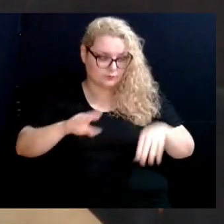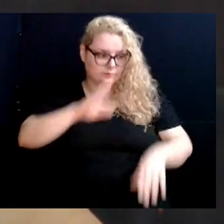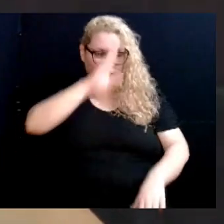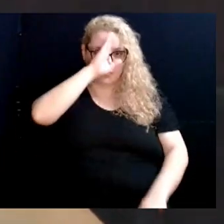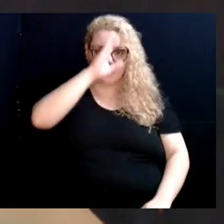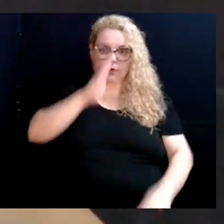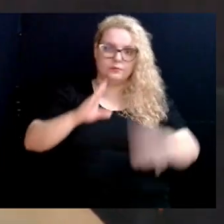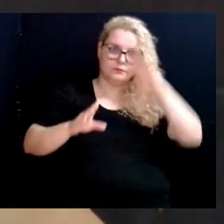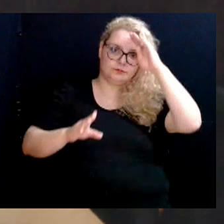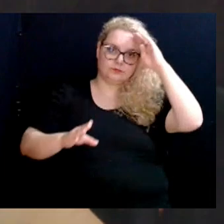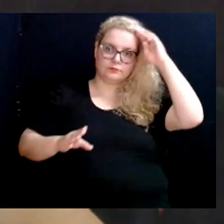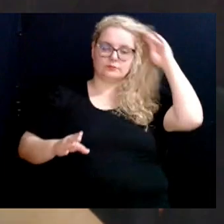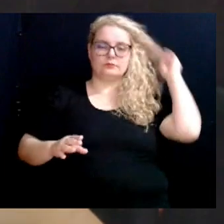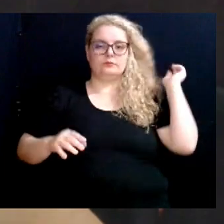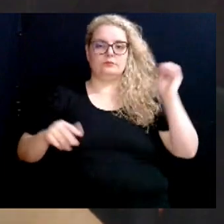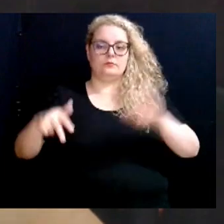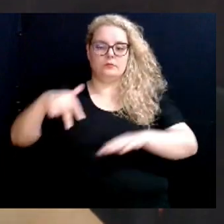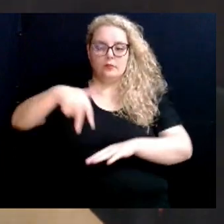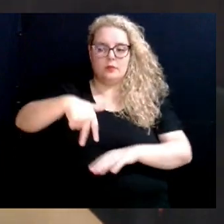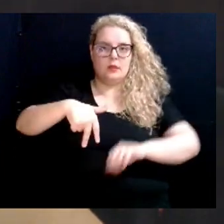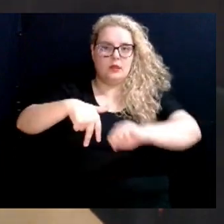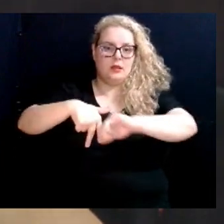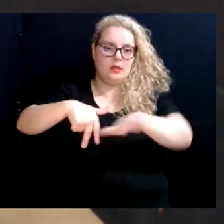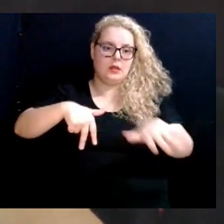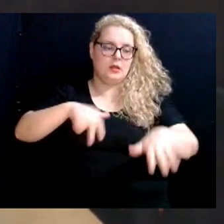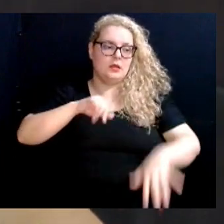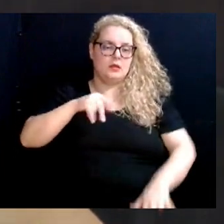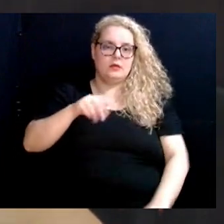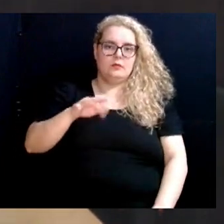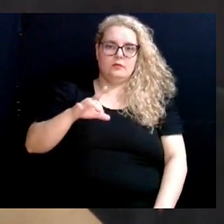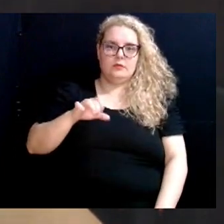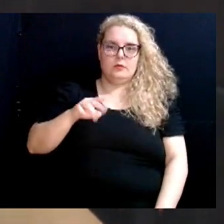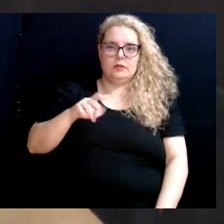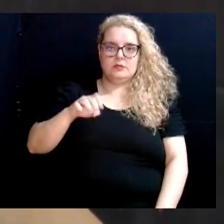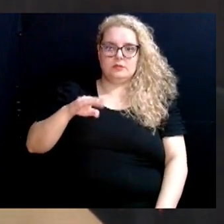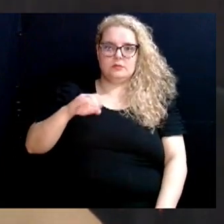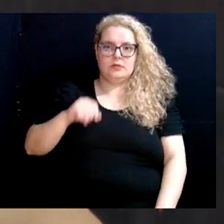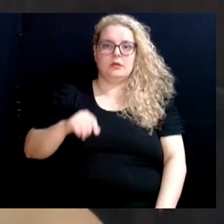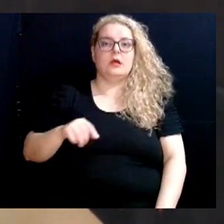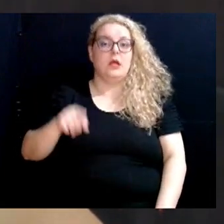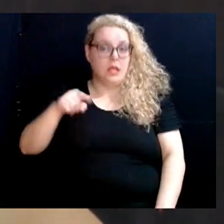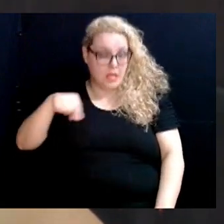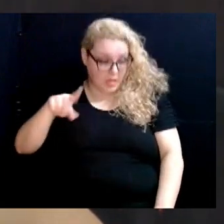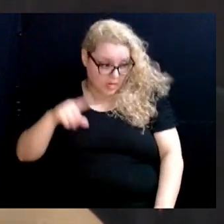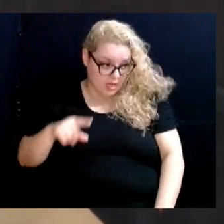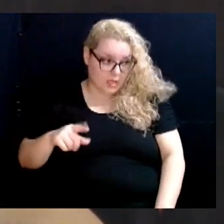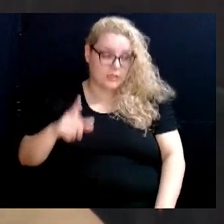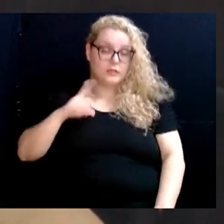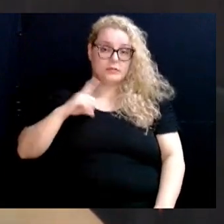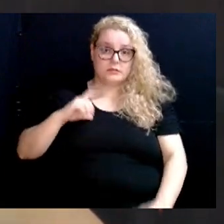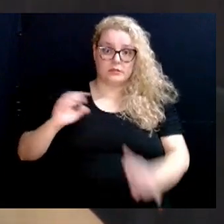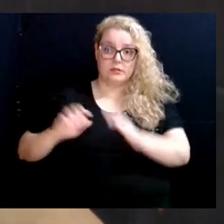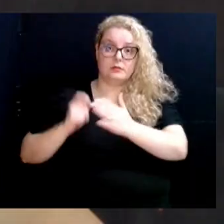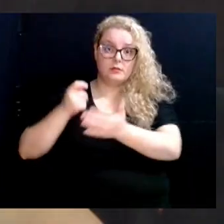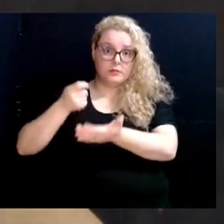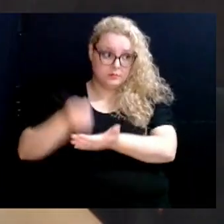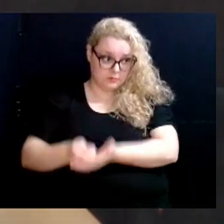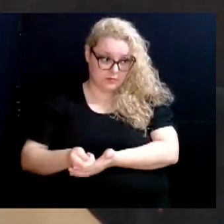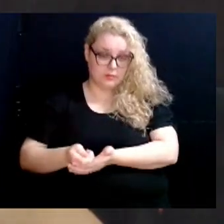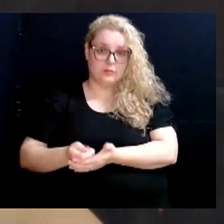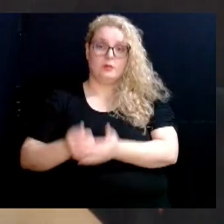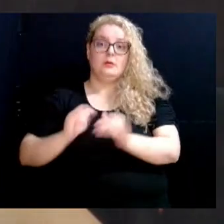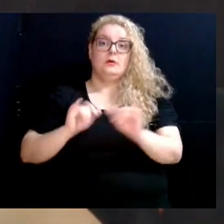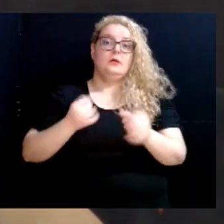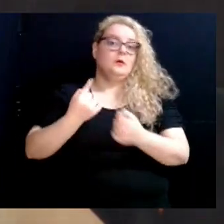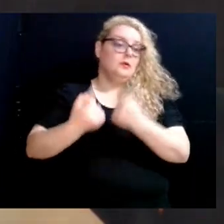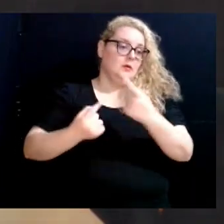as influenciadoras. Porque elas estão sendo patrocinadas, não se engane, elas estão sendo patrocinadas para divulgar algum